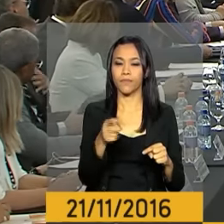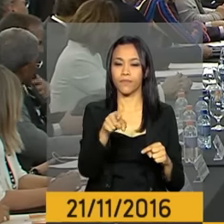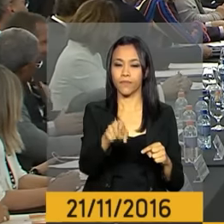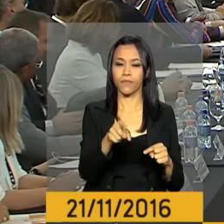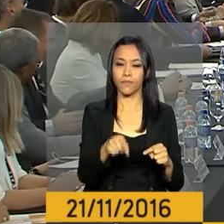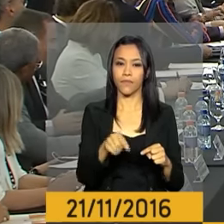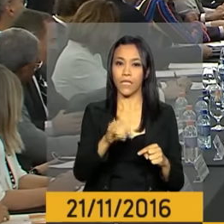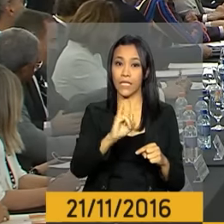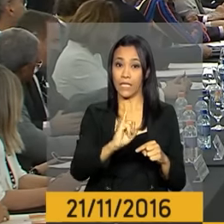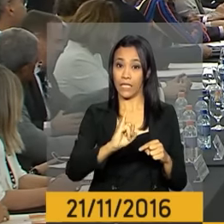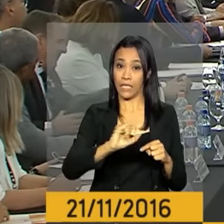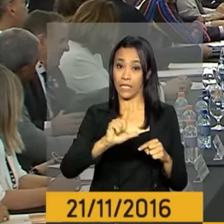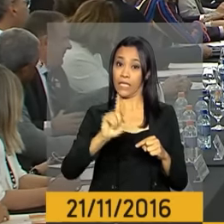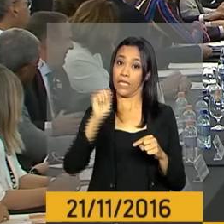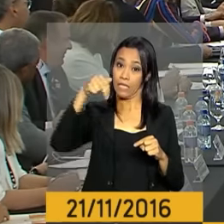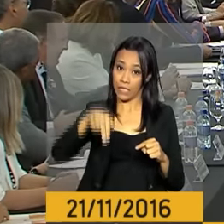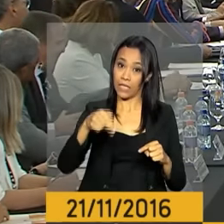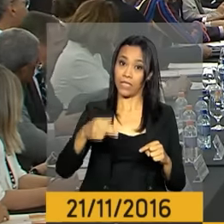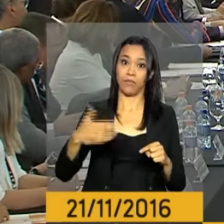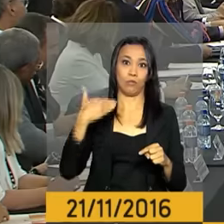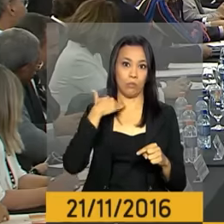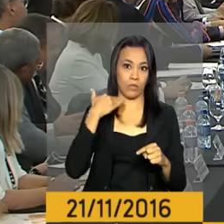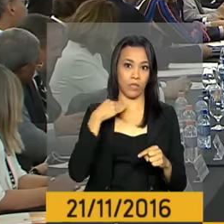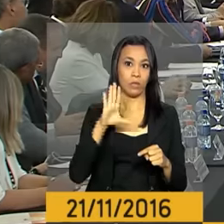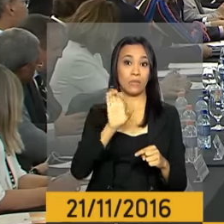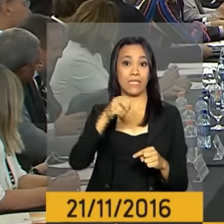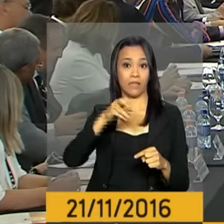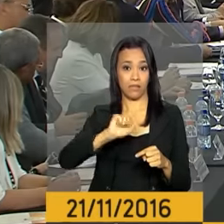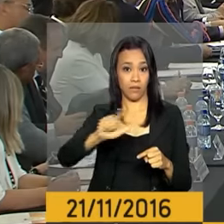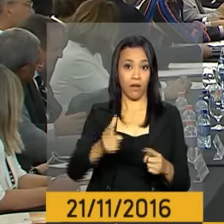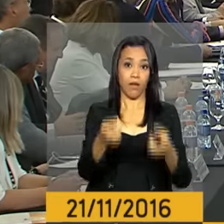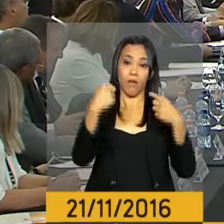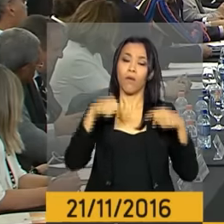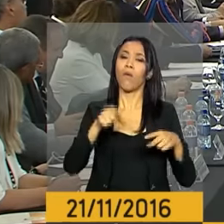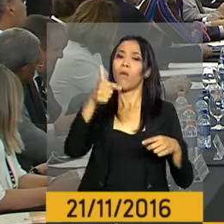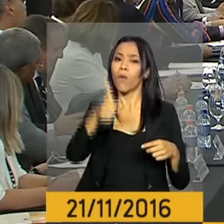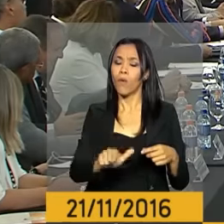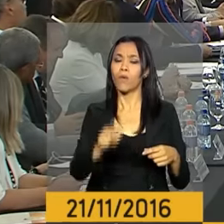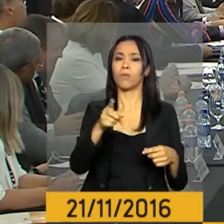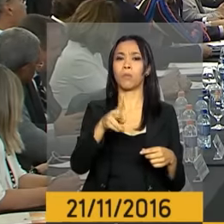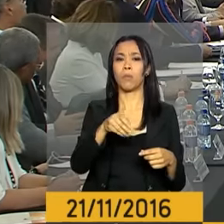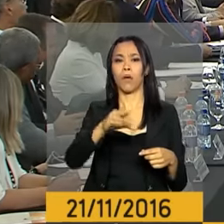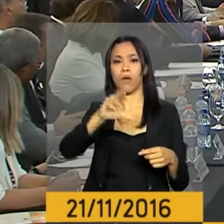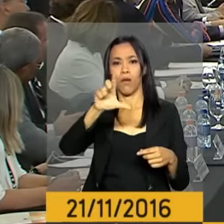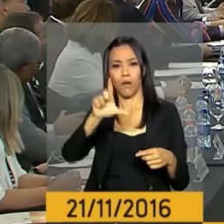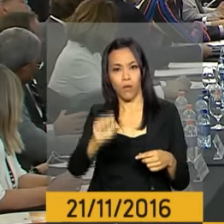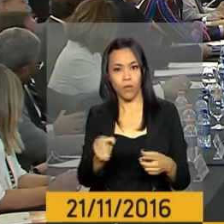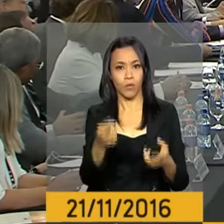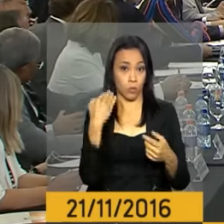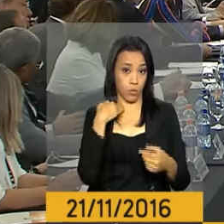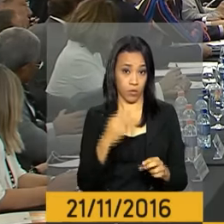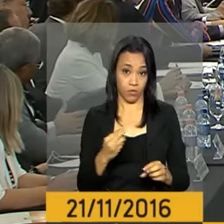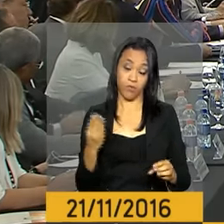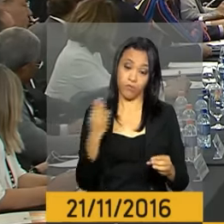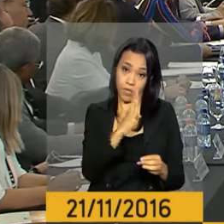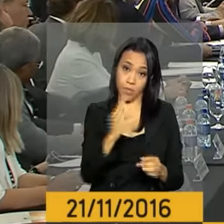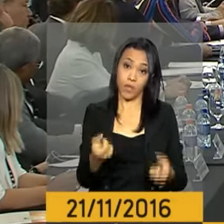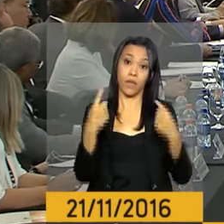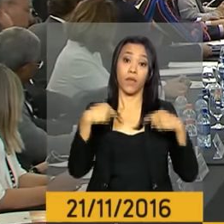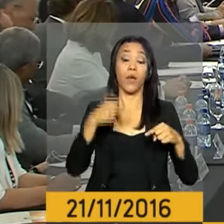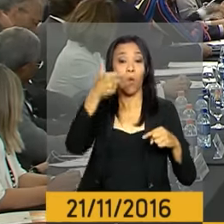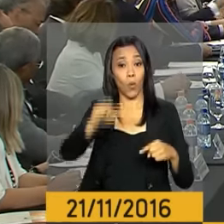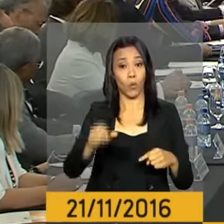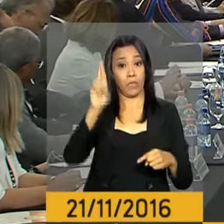Goldfage, do Banco Central do Brasil, o Paulo Caffarelli, do Banco do Brasil, Gilberto Ock, da Caixa Econômica Federal, o Pedro